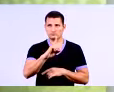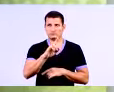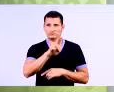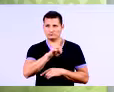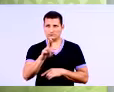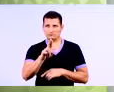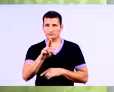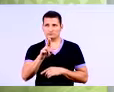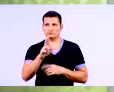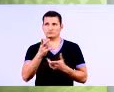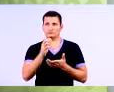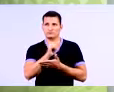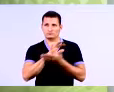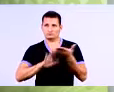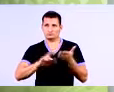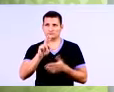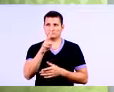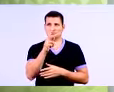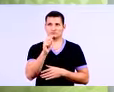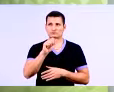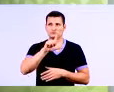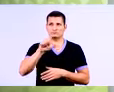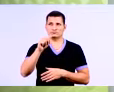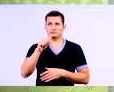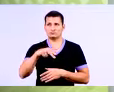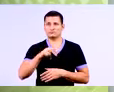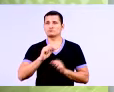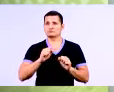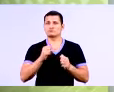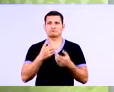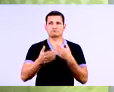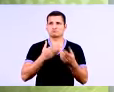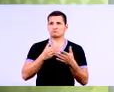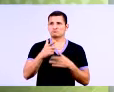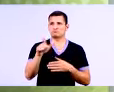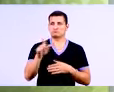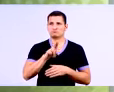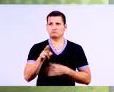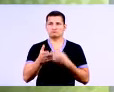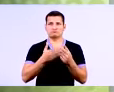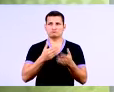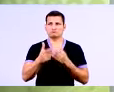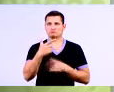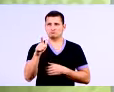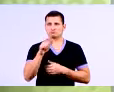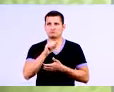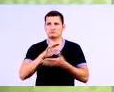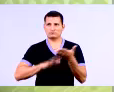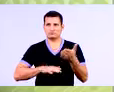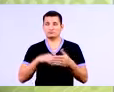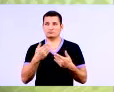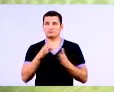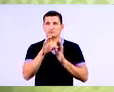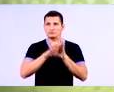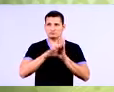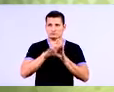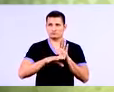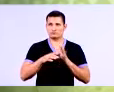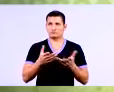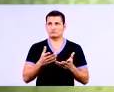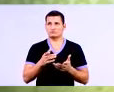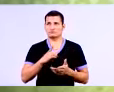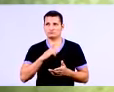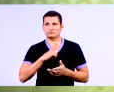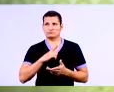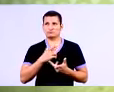Alan Machado. Poderia ser qualquer outro nome, qualquer outro texto. Com esse conceito de obter valor, nós concluímos